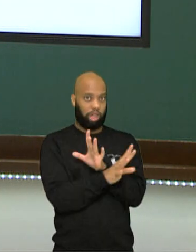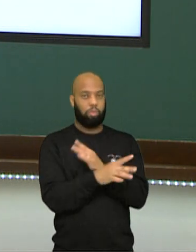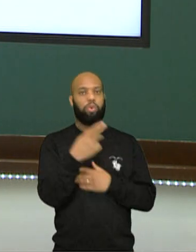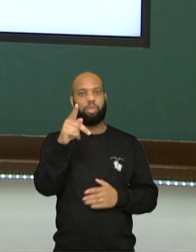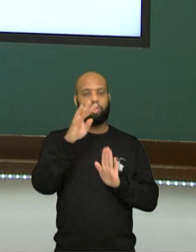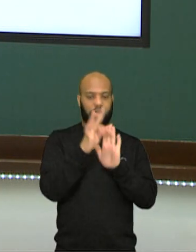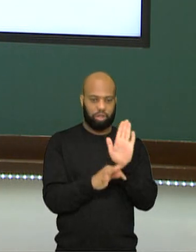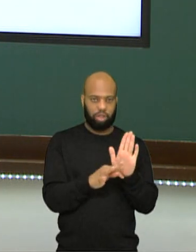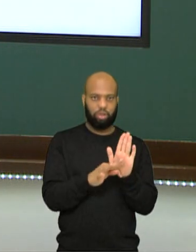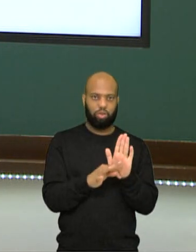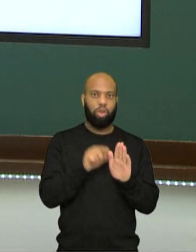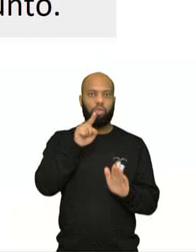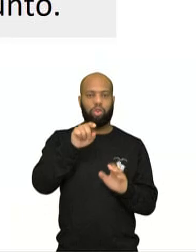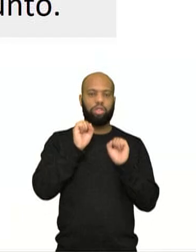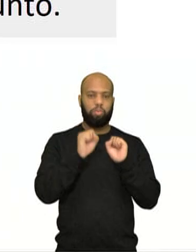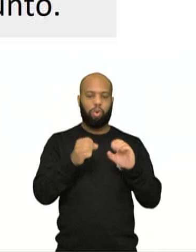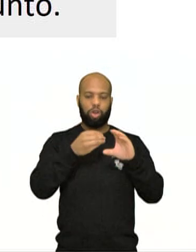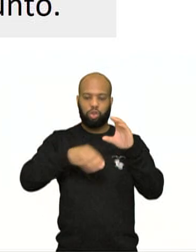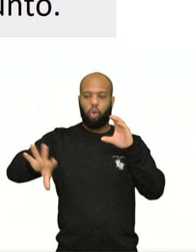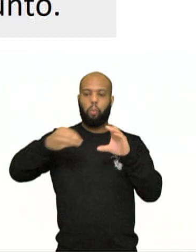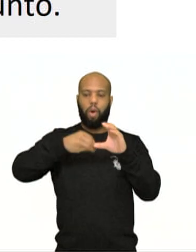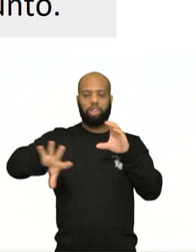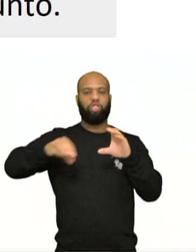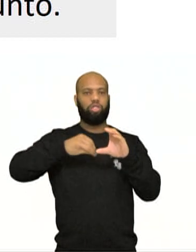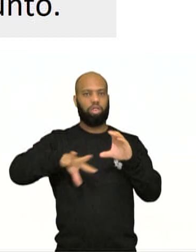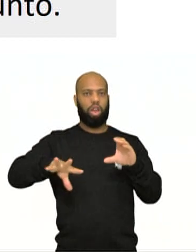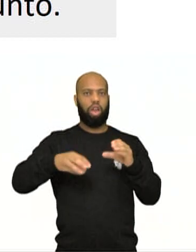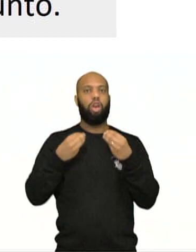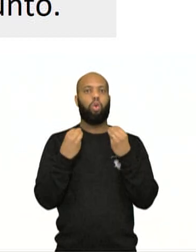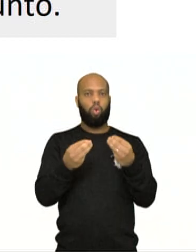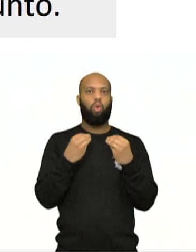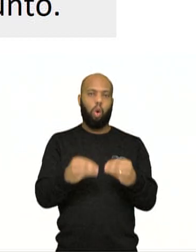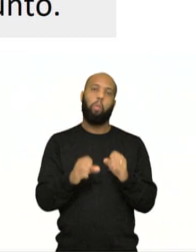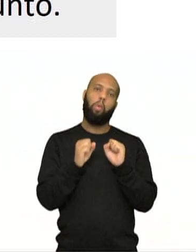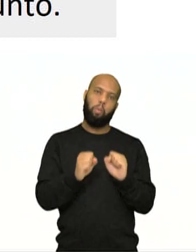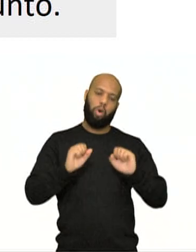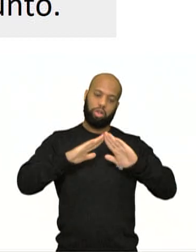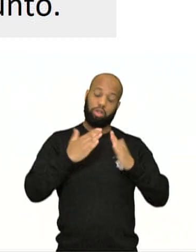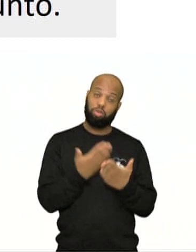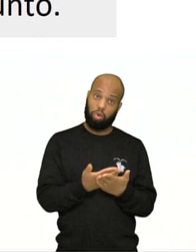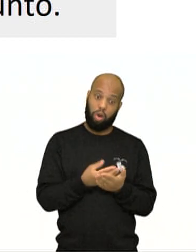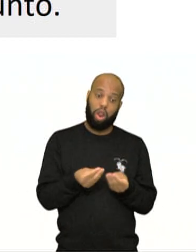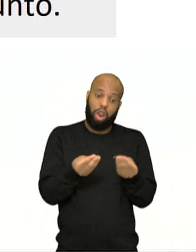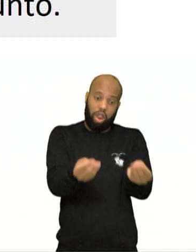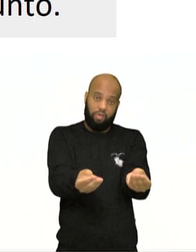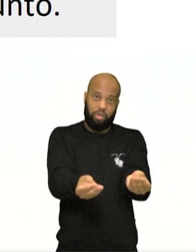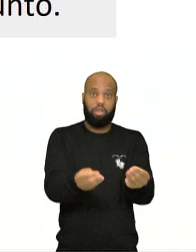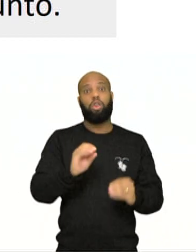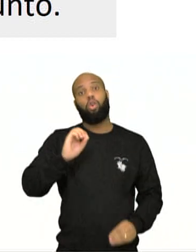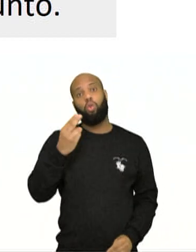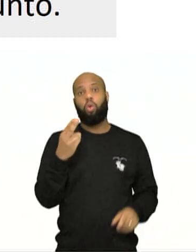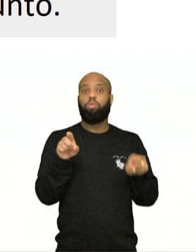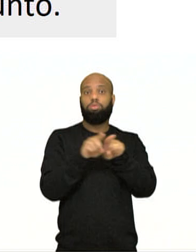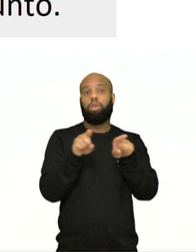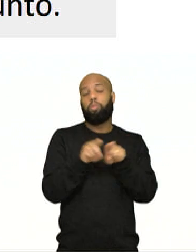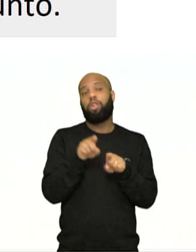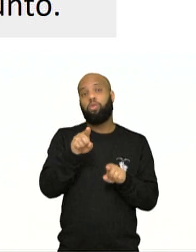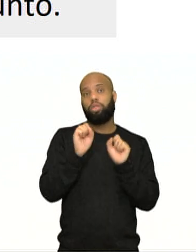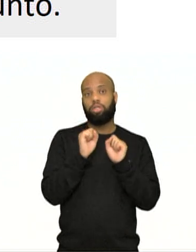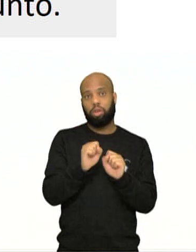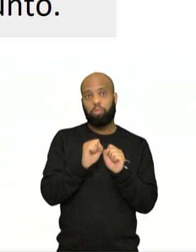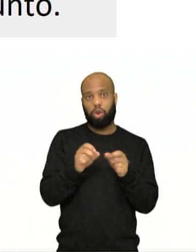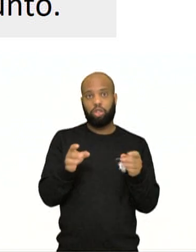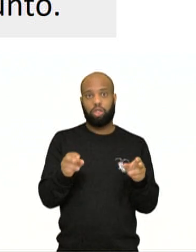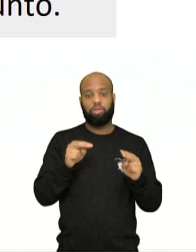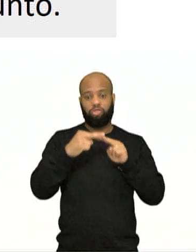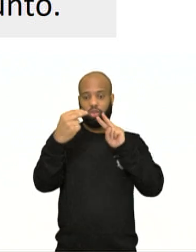divulgue o seu artigo de opinião. Isso pode acontecer da forma física ou virtual. Física, faça uma leitura do seu texto para